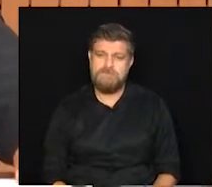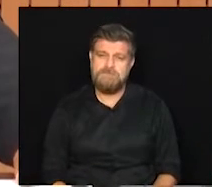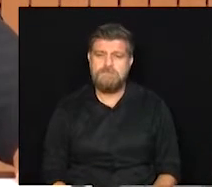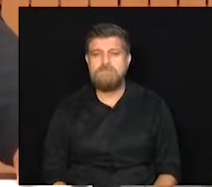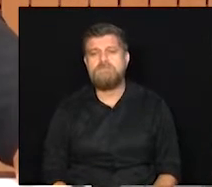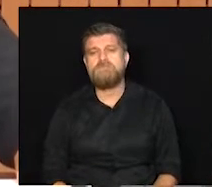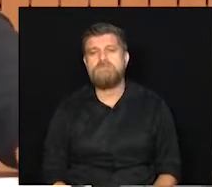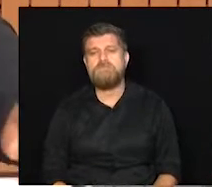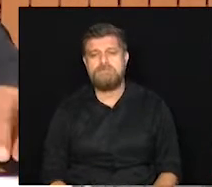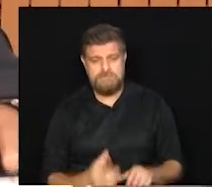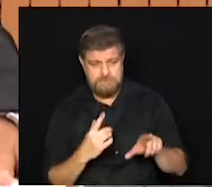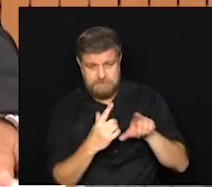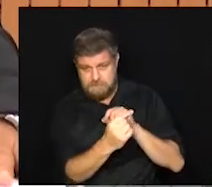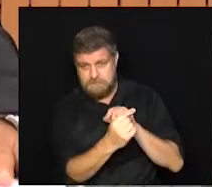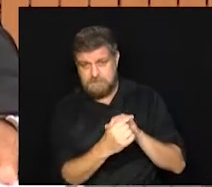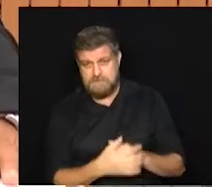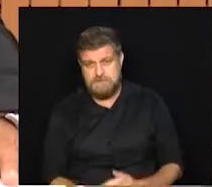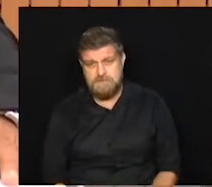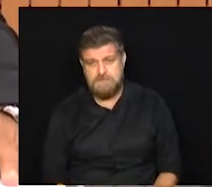Ele saiu?